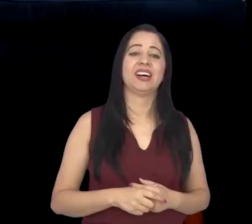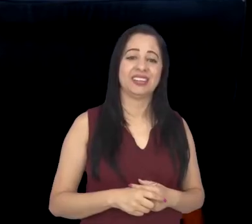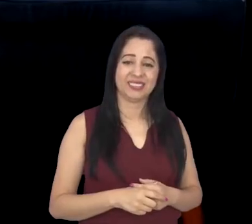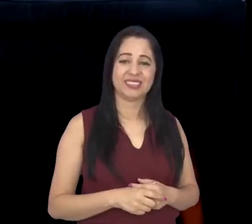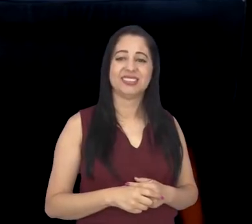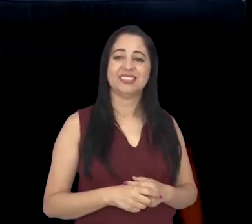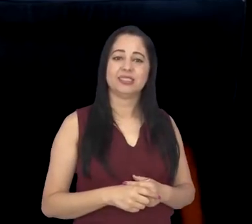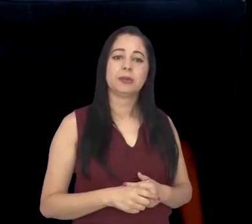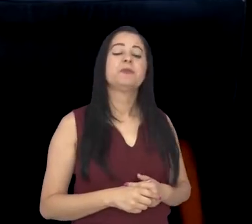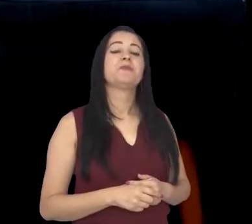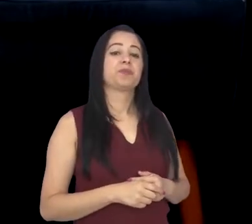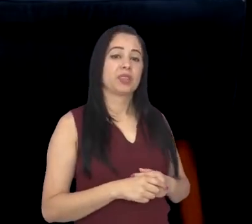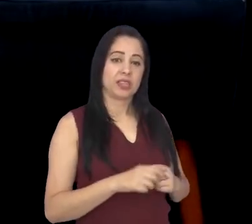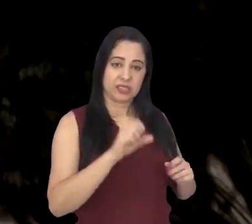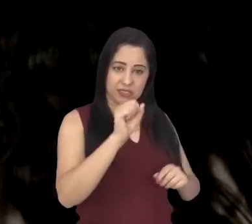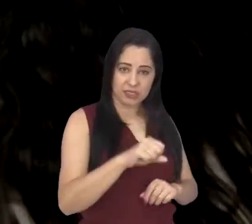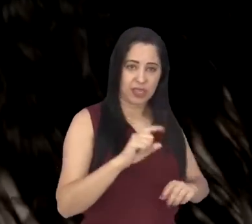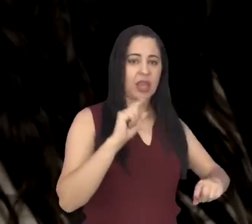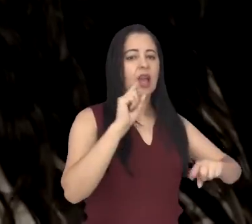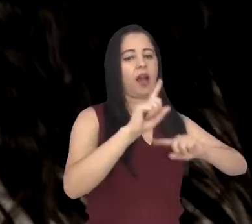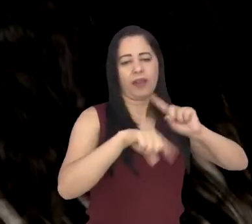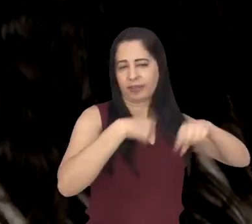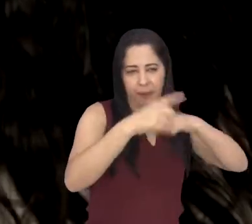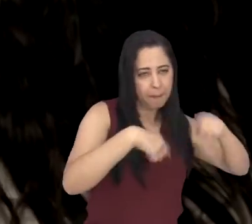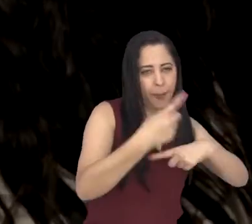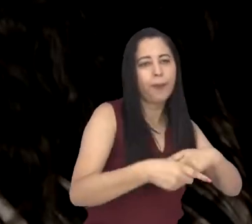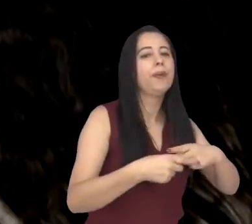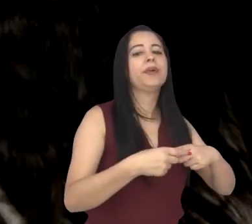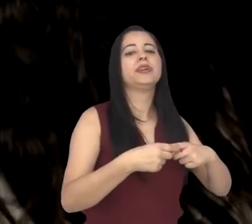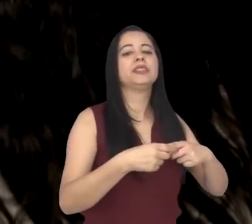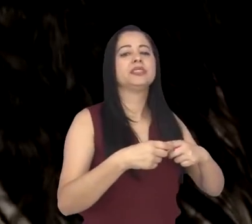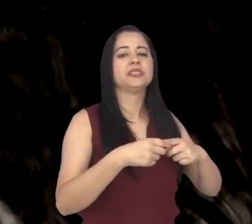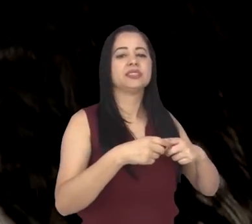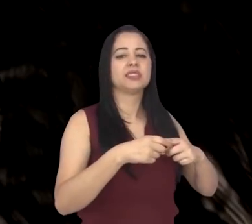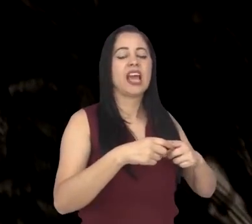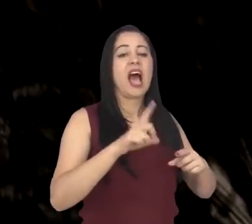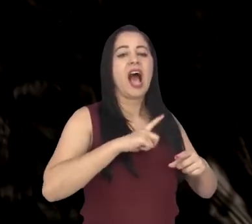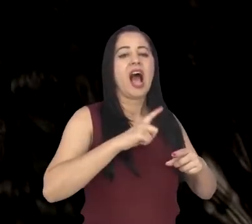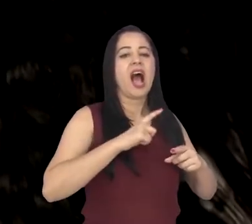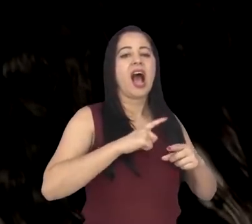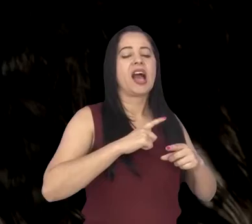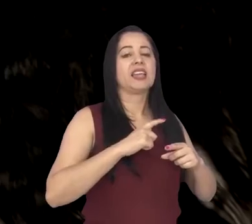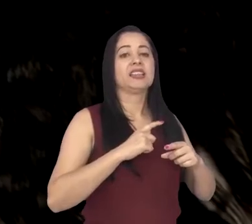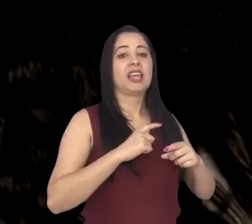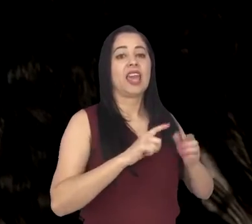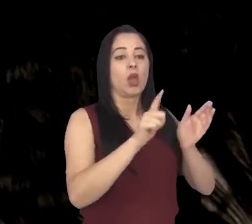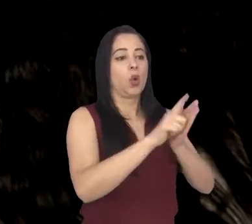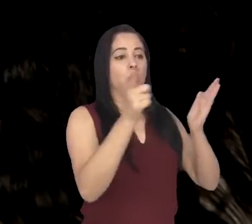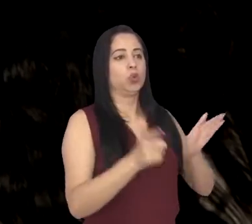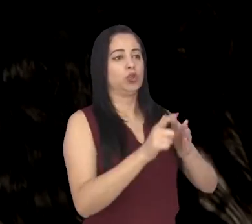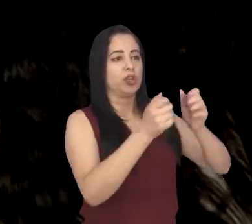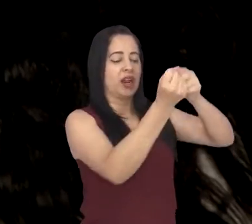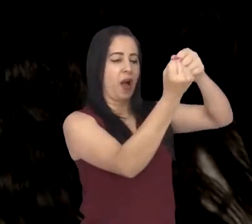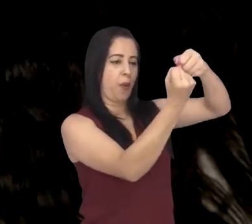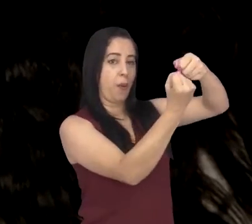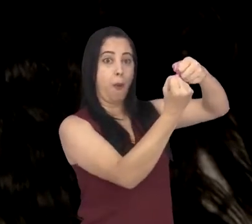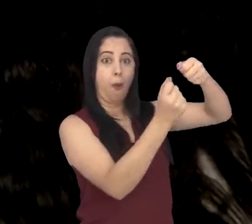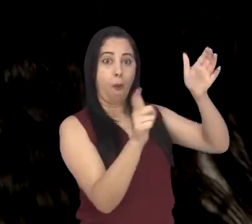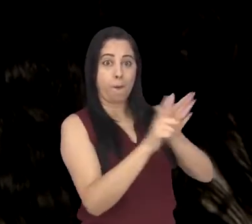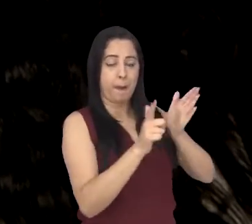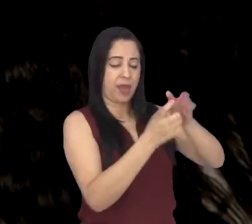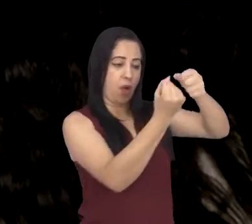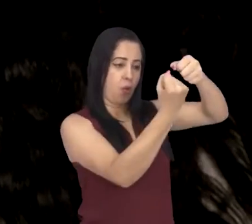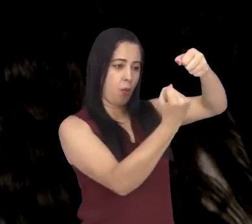Confessei depois. Aí, depois que revelaram tudo, tem a matéria inteirinha, dá para ver assim, né? Você estica, né? Vê o